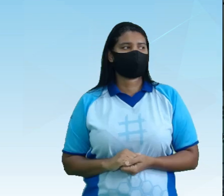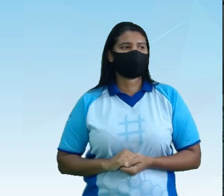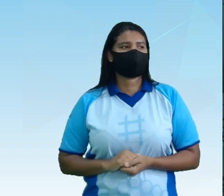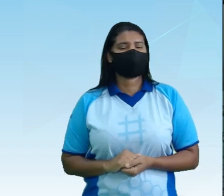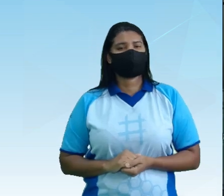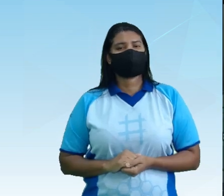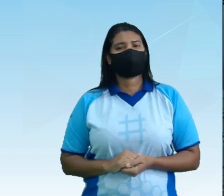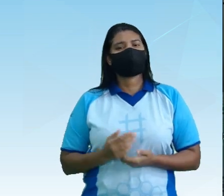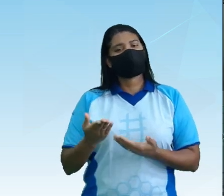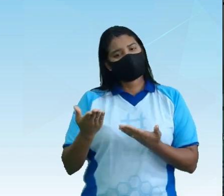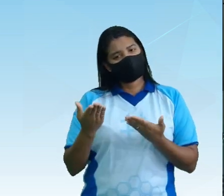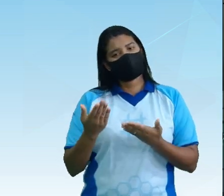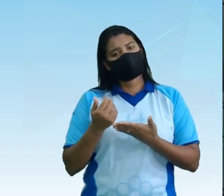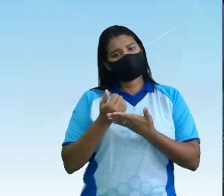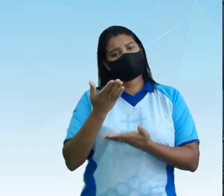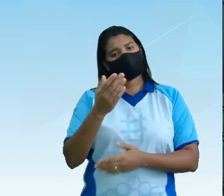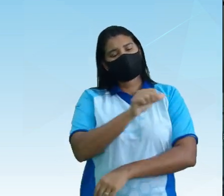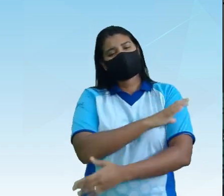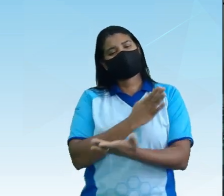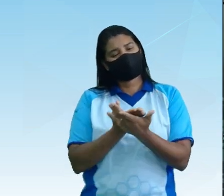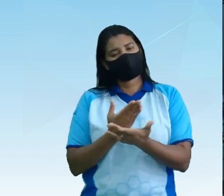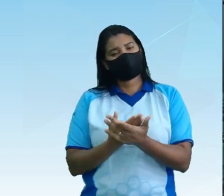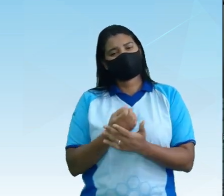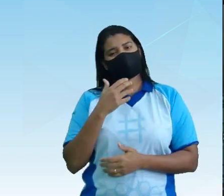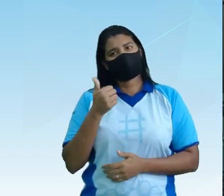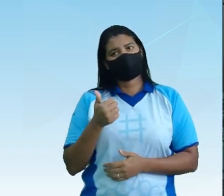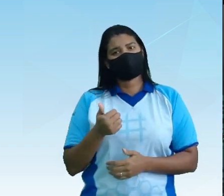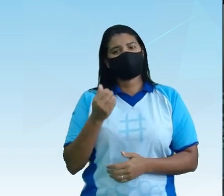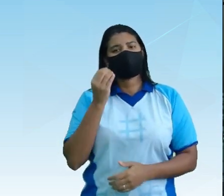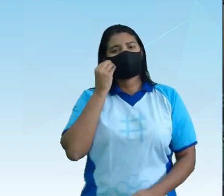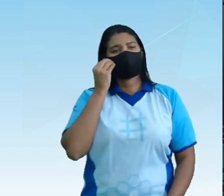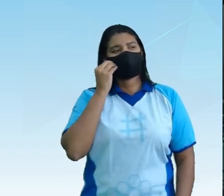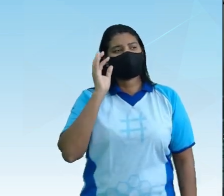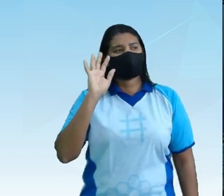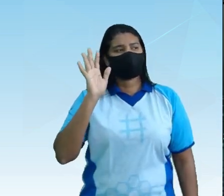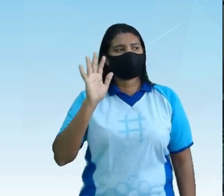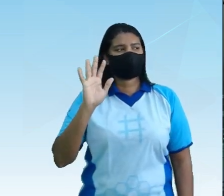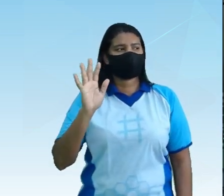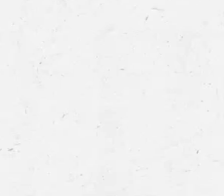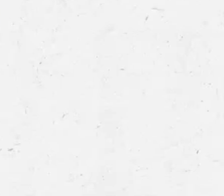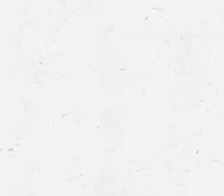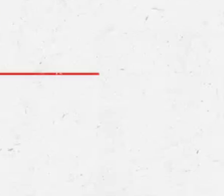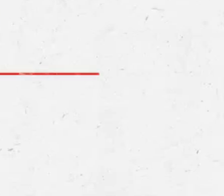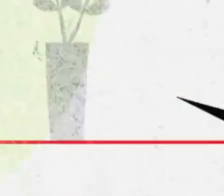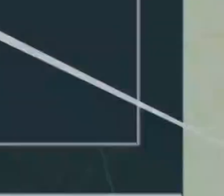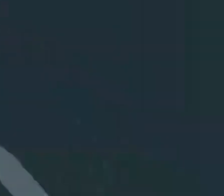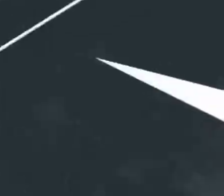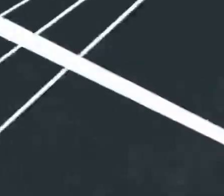aluno que fizer essa atividade, vale a pena, né? Tá bom? Até a próxima videoaula. Tchau, tchau.